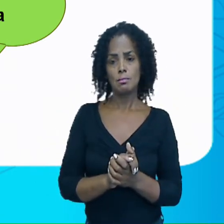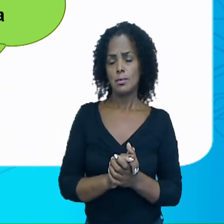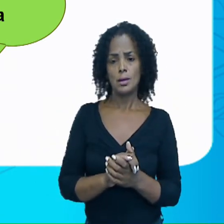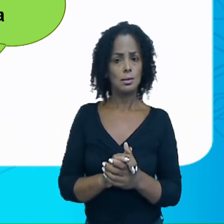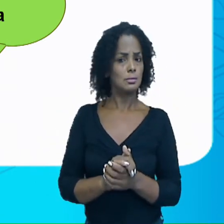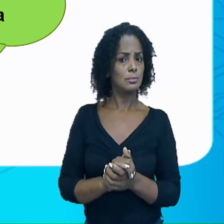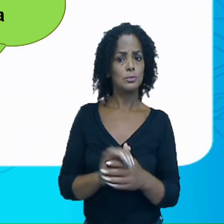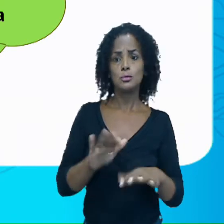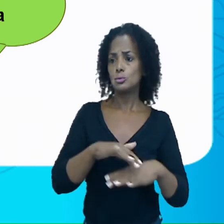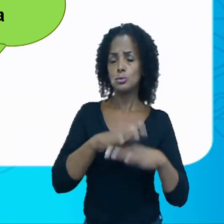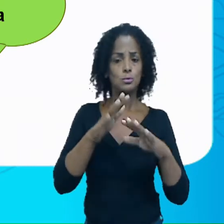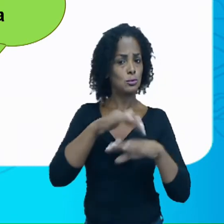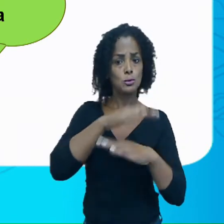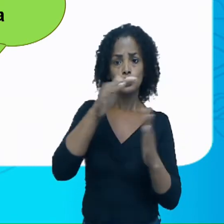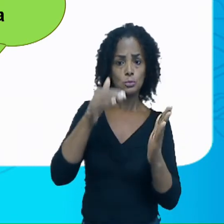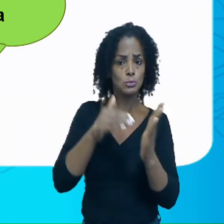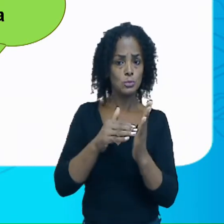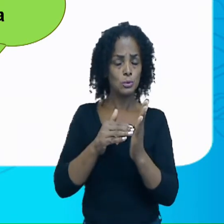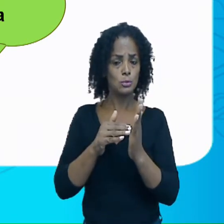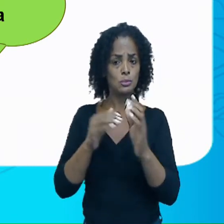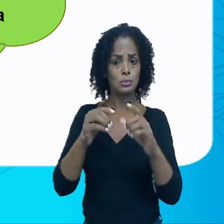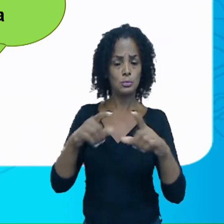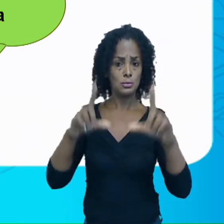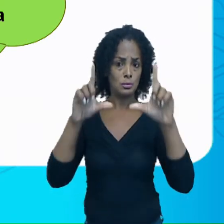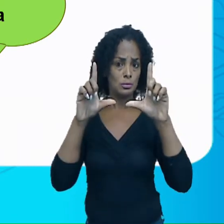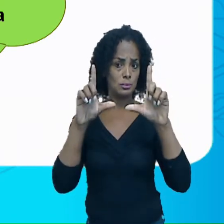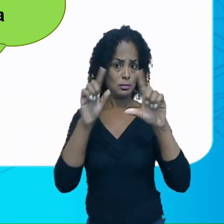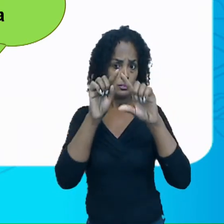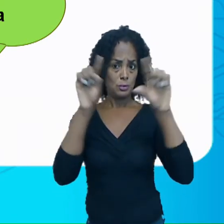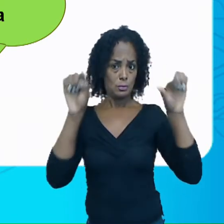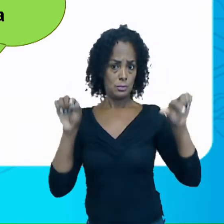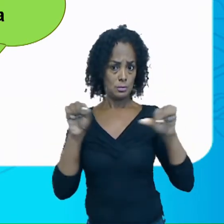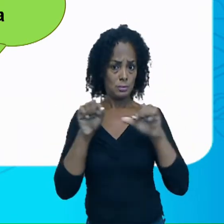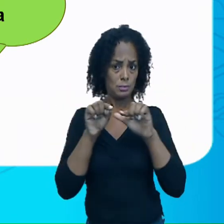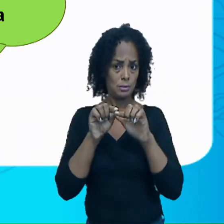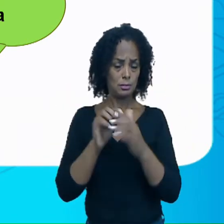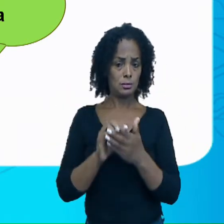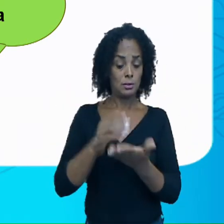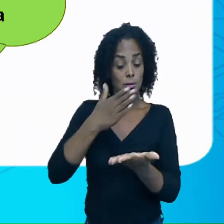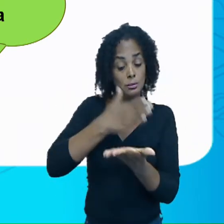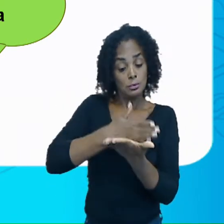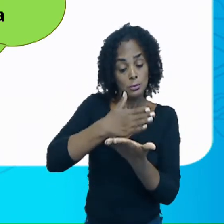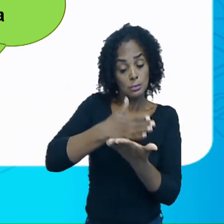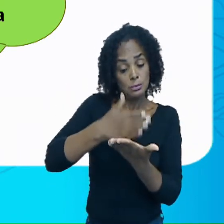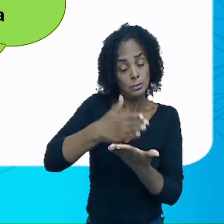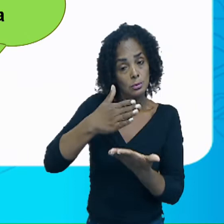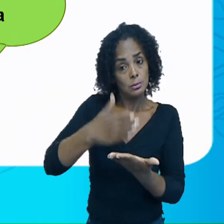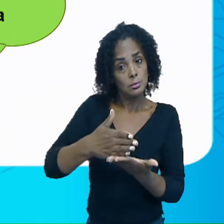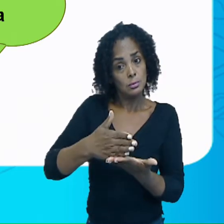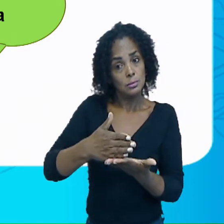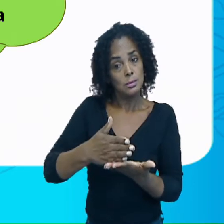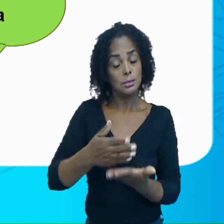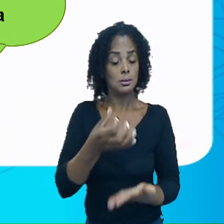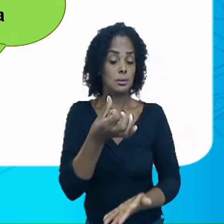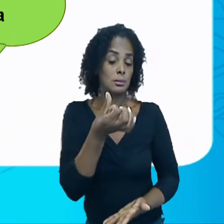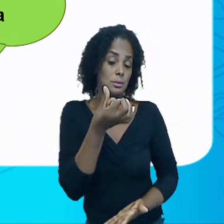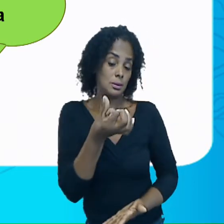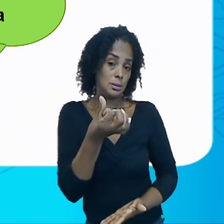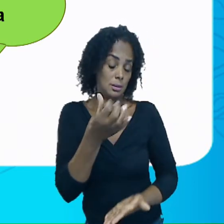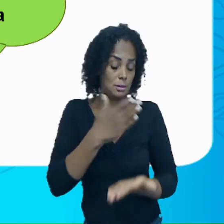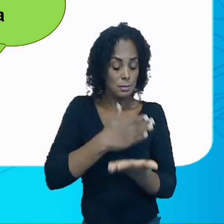todinho, certo? Esse retângulo aqui é o meu todo. E eu dividi esse retângulo em